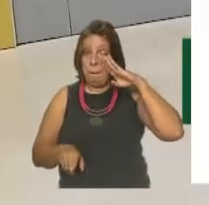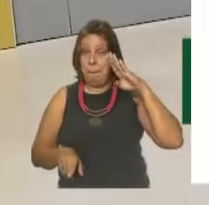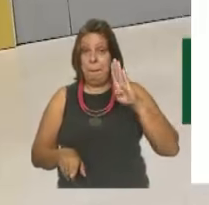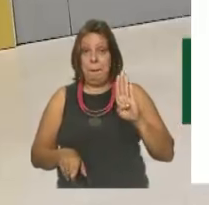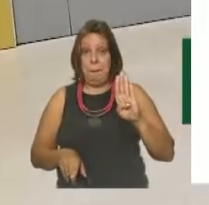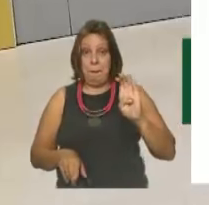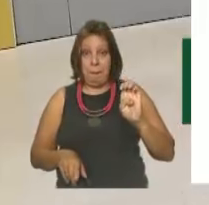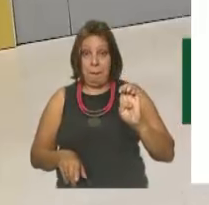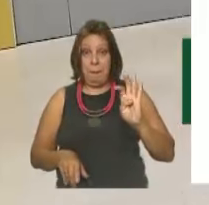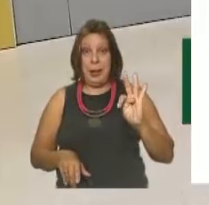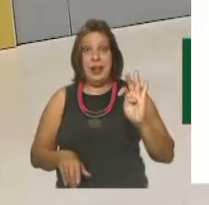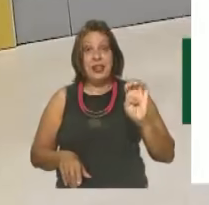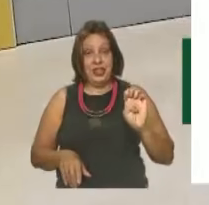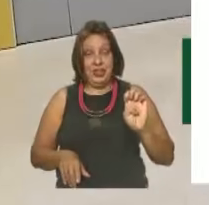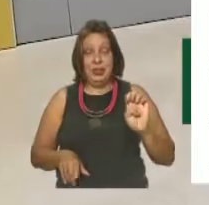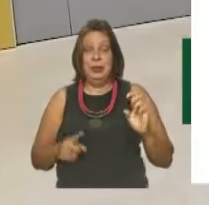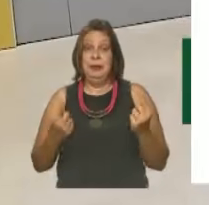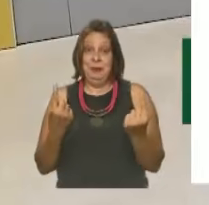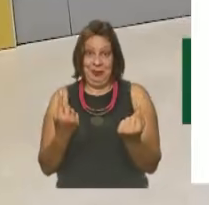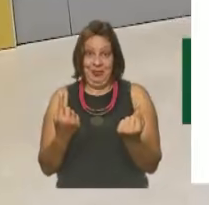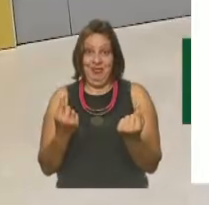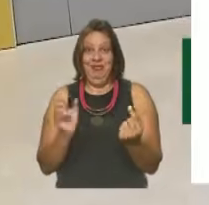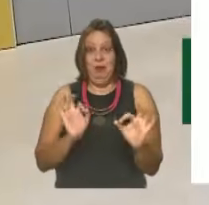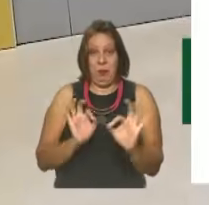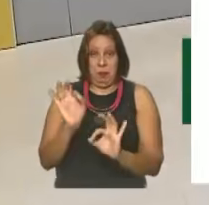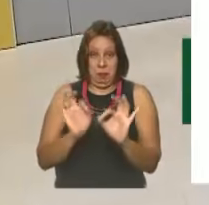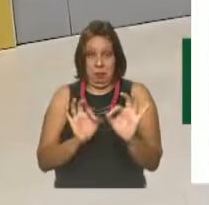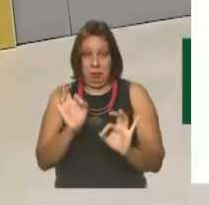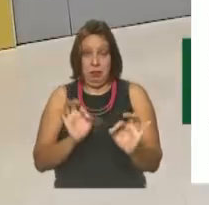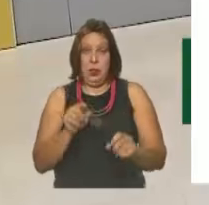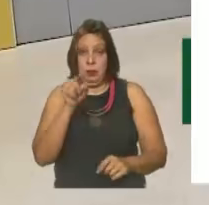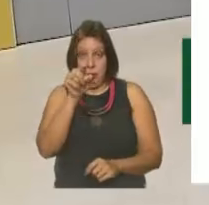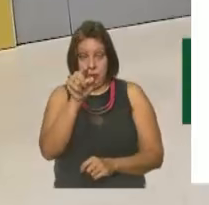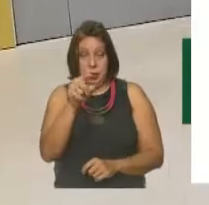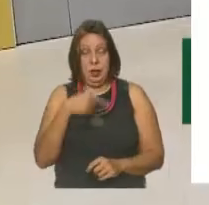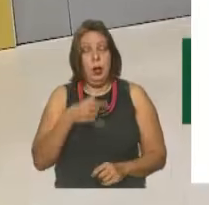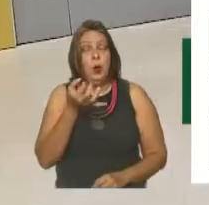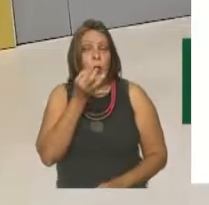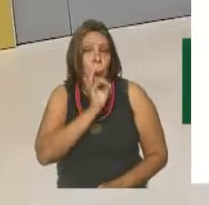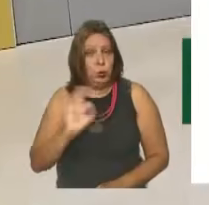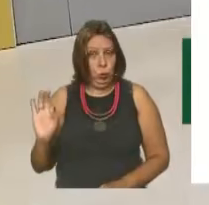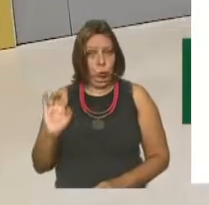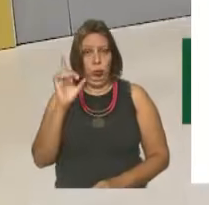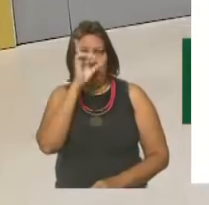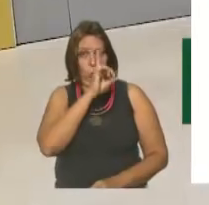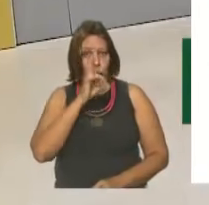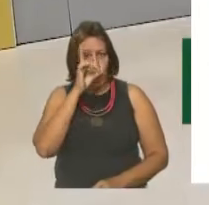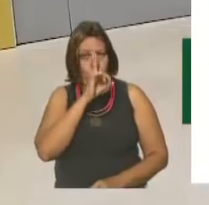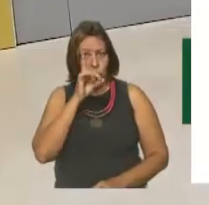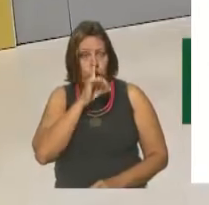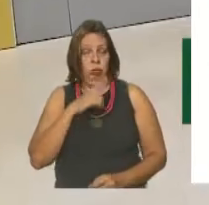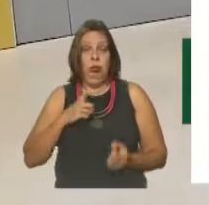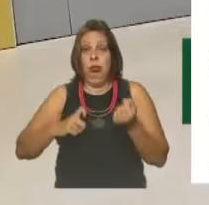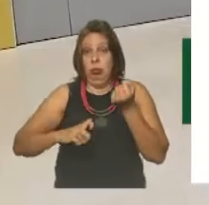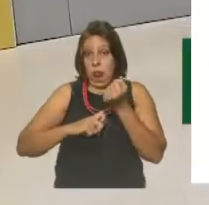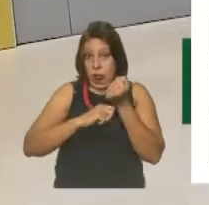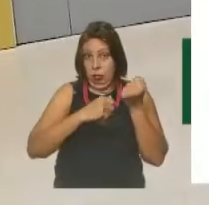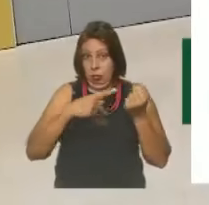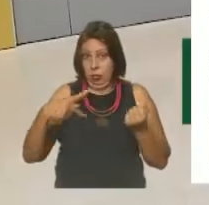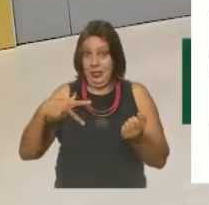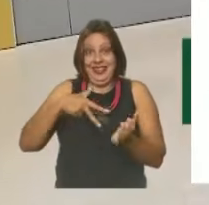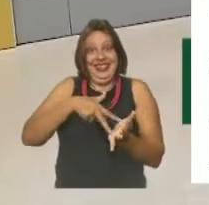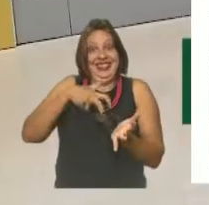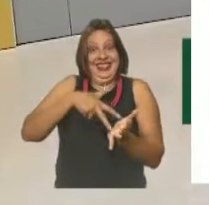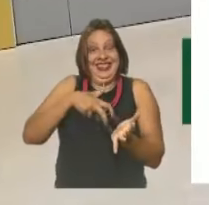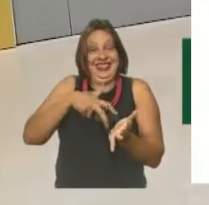todos vocês que estão nos acompanhando aí, um ótimo domingo. Cajucap sempre trazendo alegria, né, para as manhãs. E